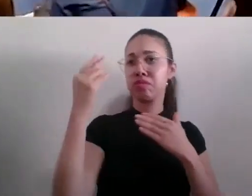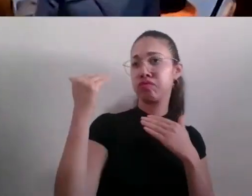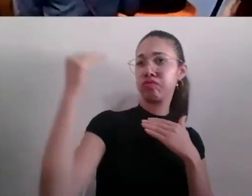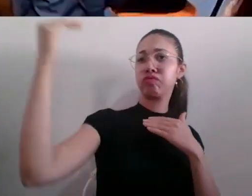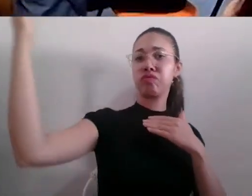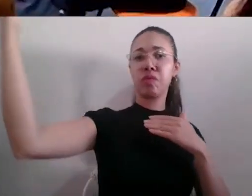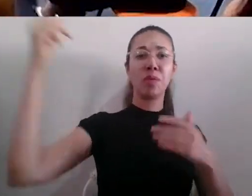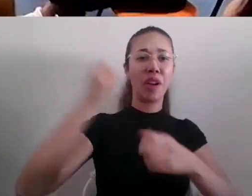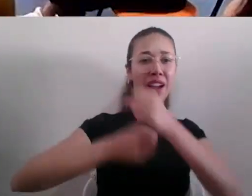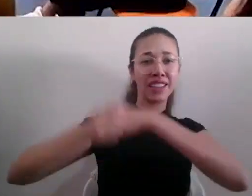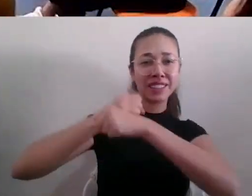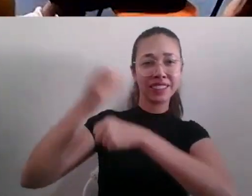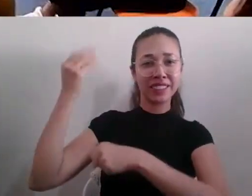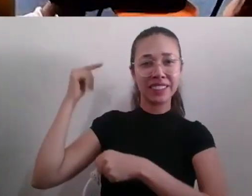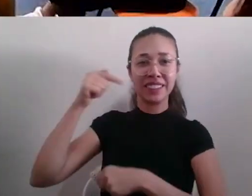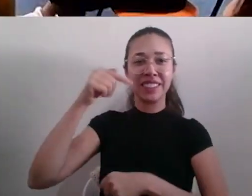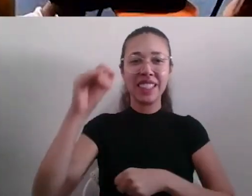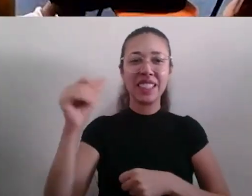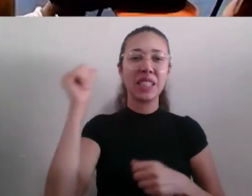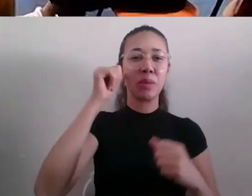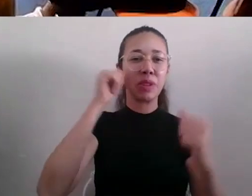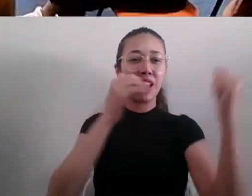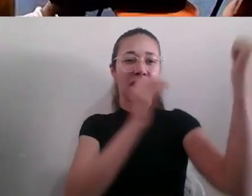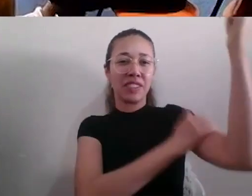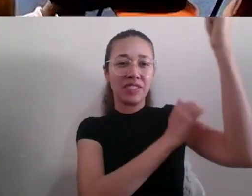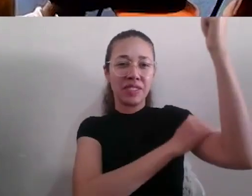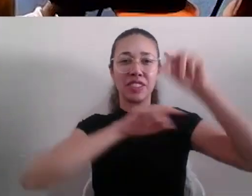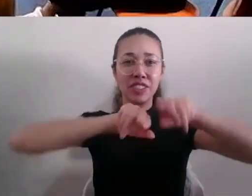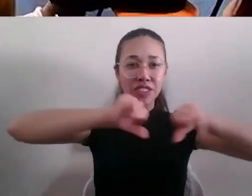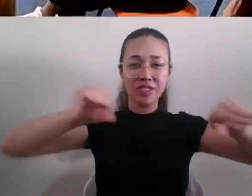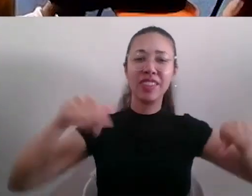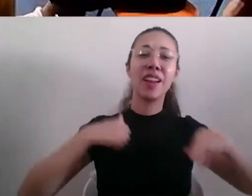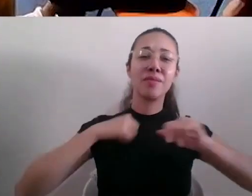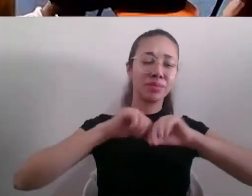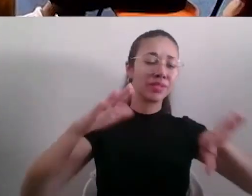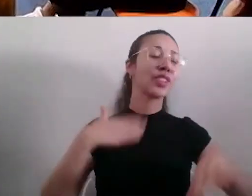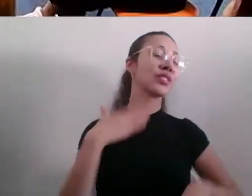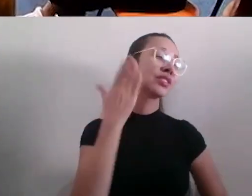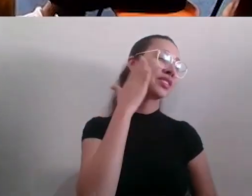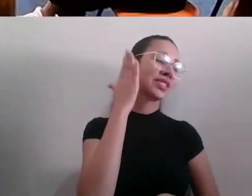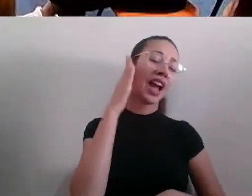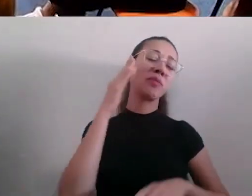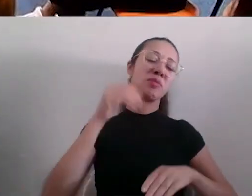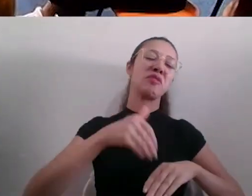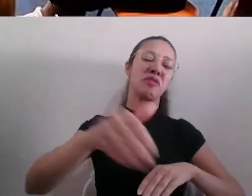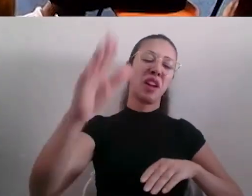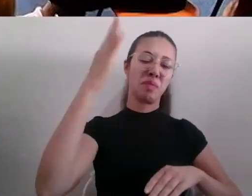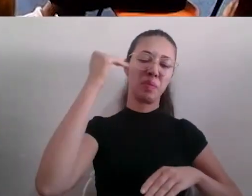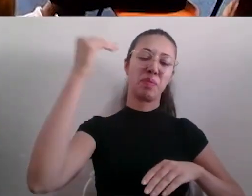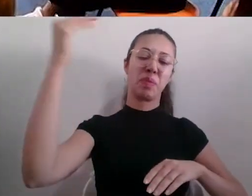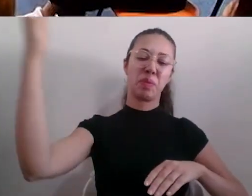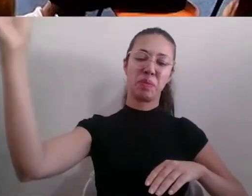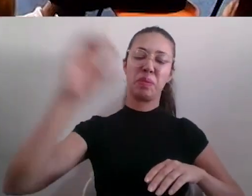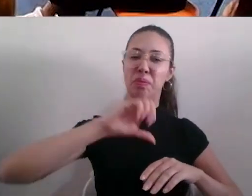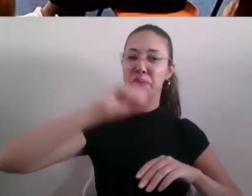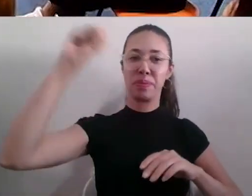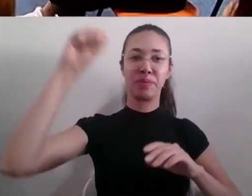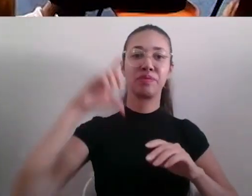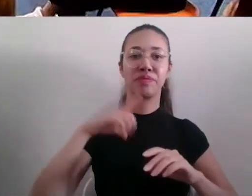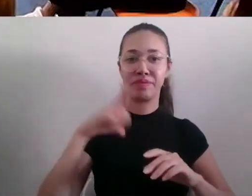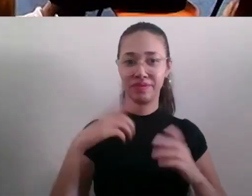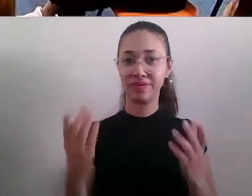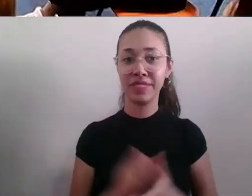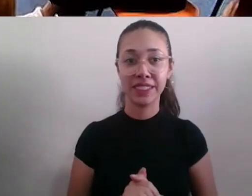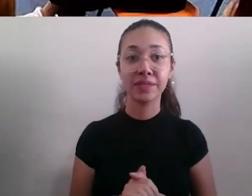e as feministas. Quer dizer, tem muita coisa. Eu sabia que ia ser um sucesso. Jamais, jamais passou pela minha cabeça, nem ninguém da equipe,